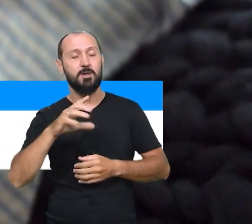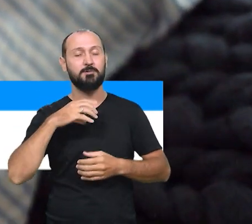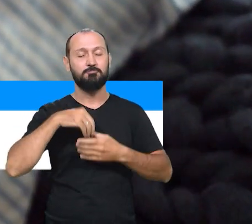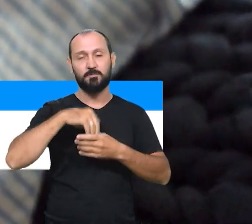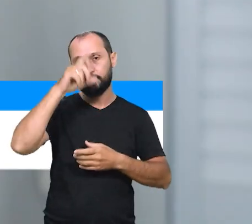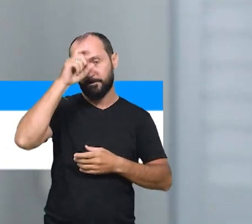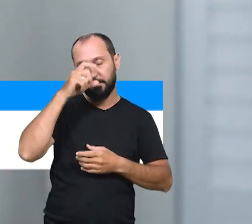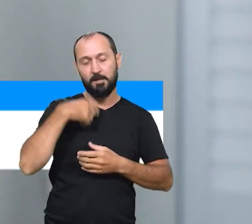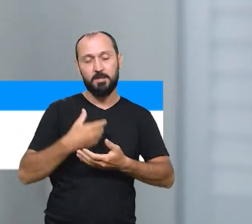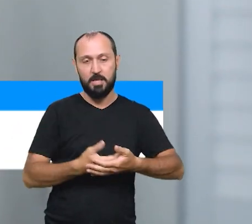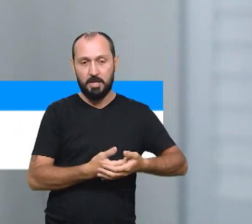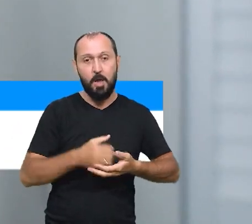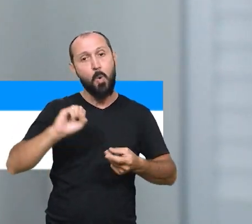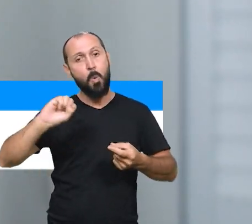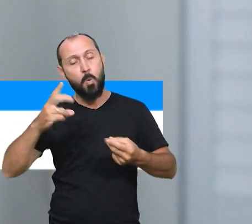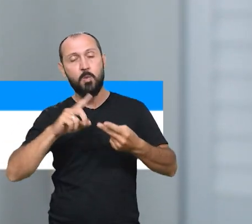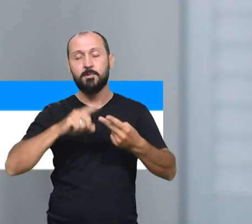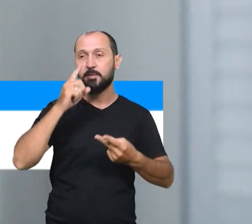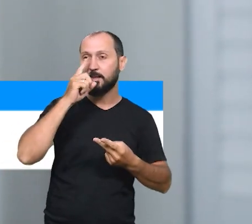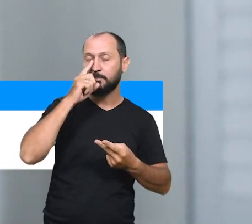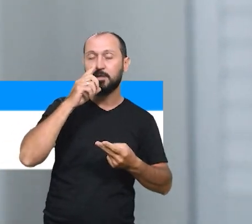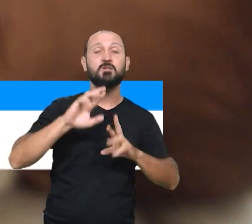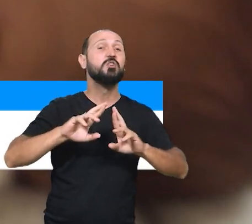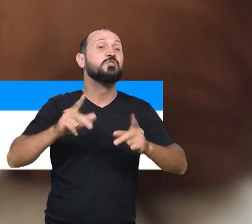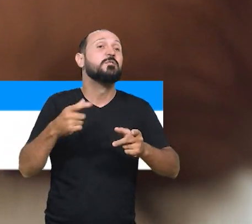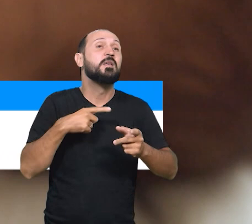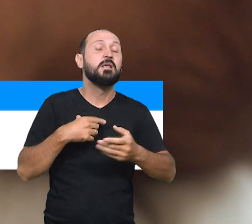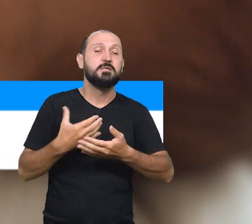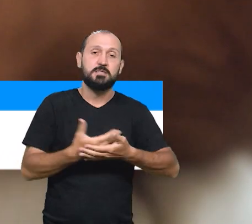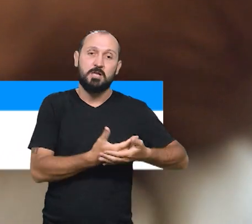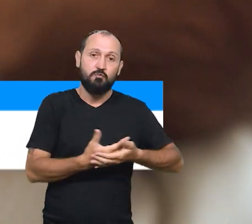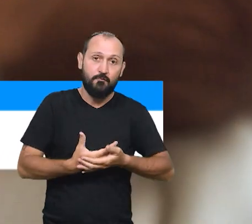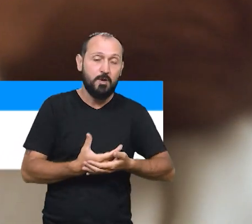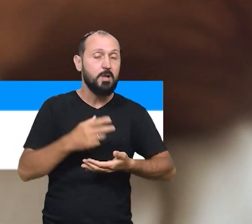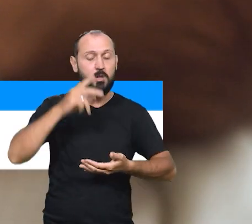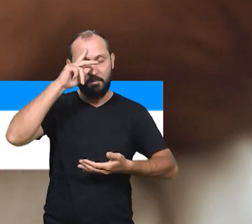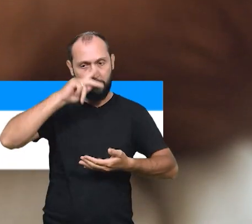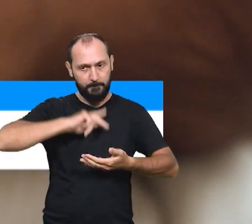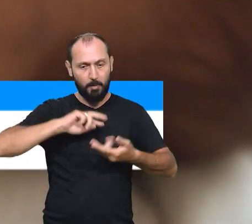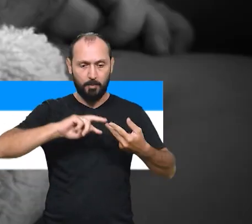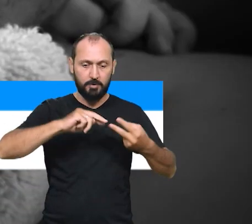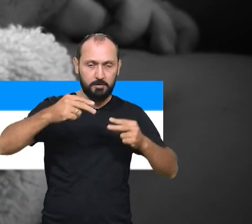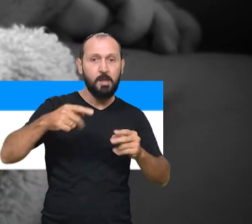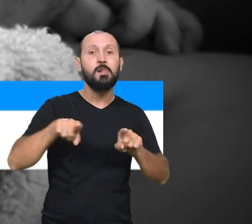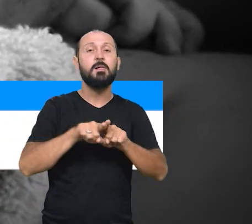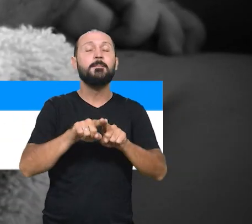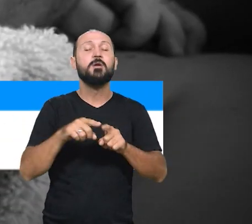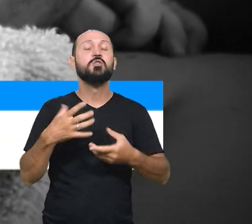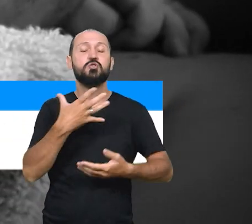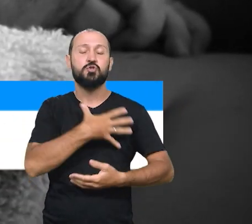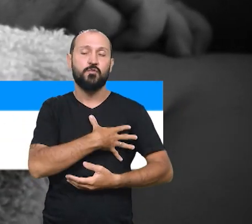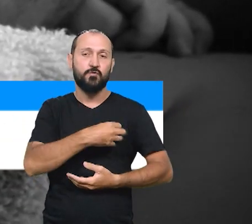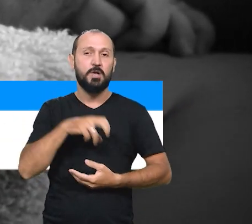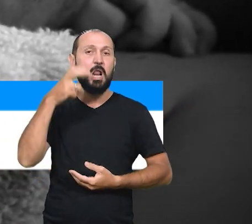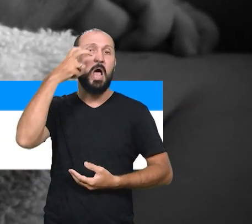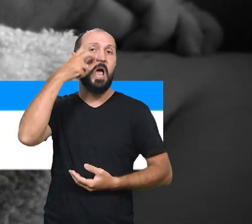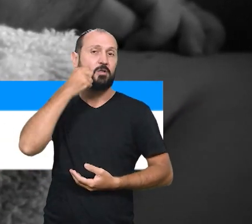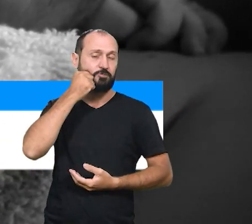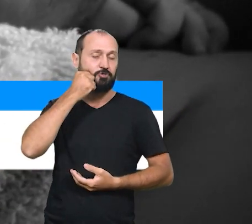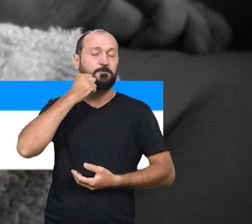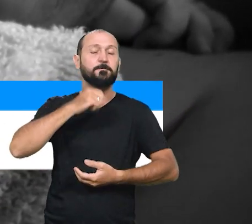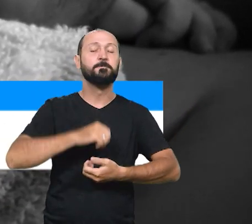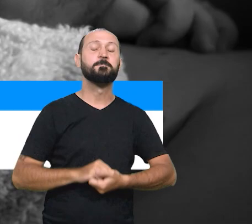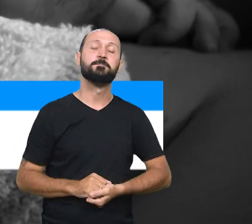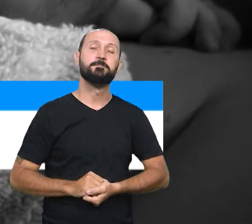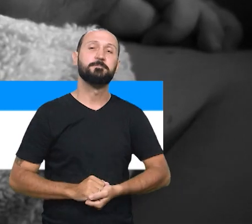alta hospitalar do recém-nascido ou de sua mãe, o último que sair do hospital, e acaba com a distinção entre